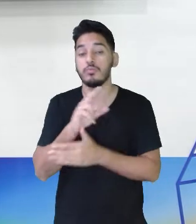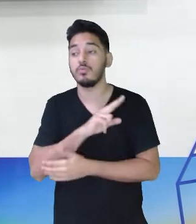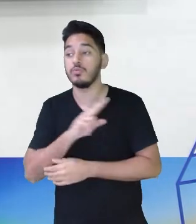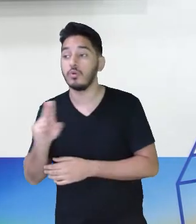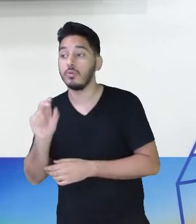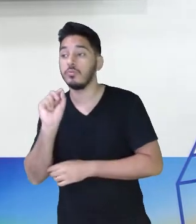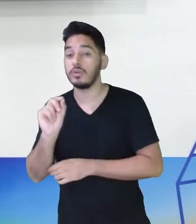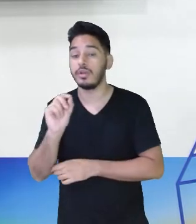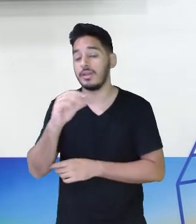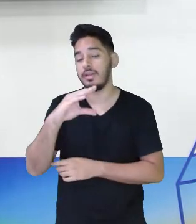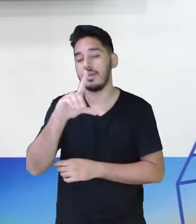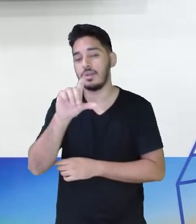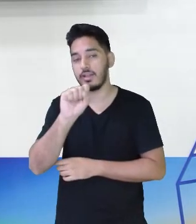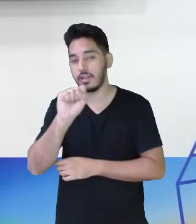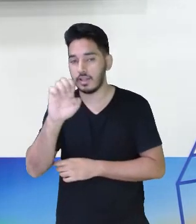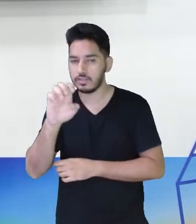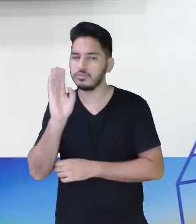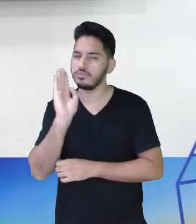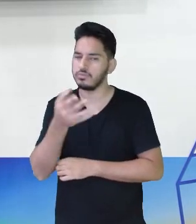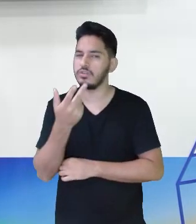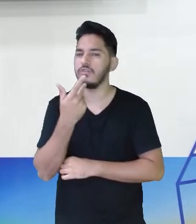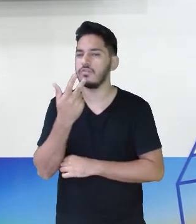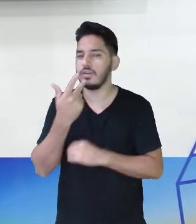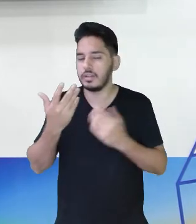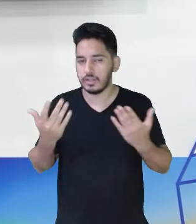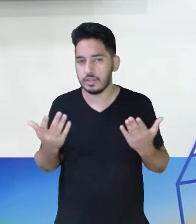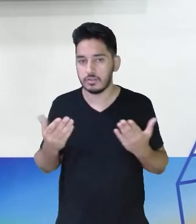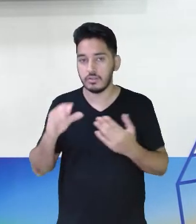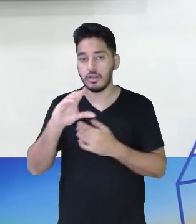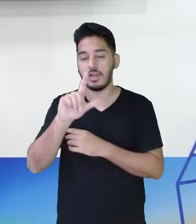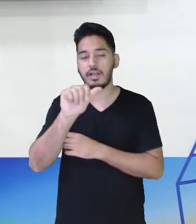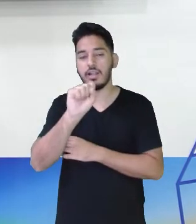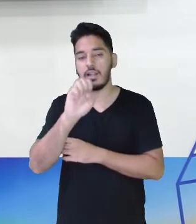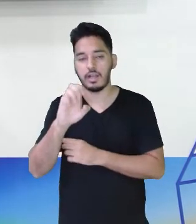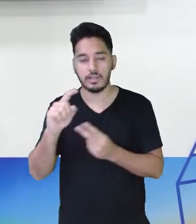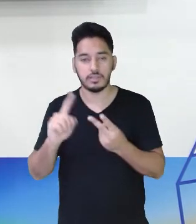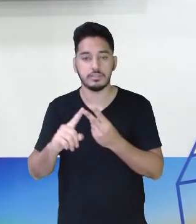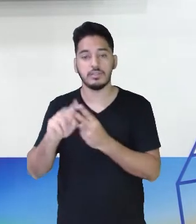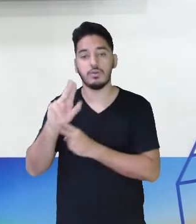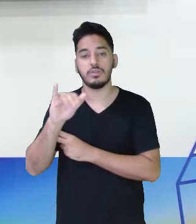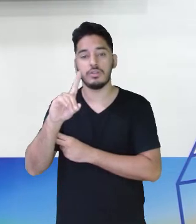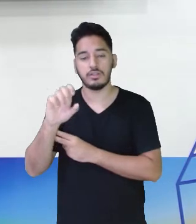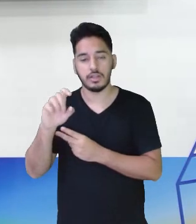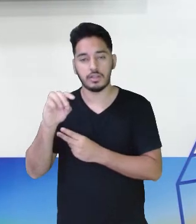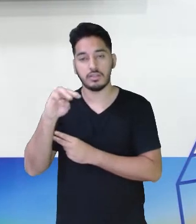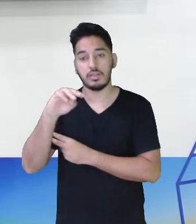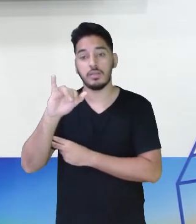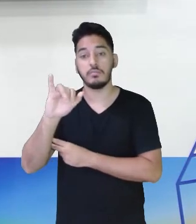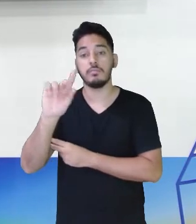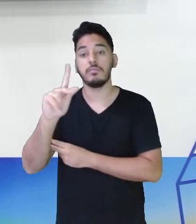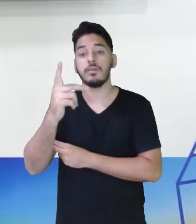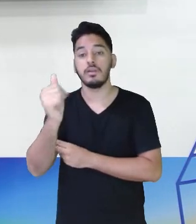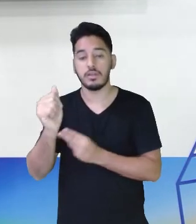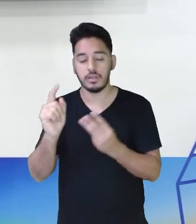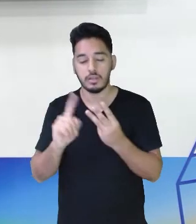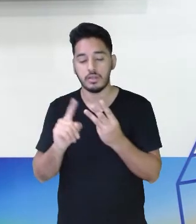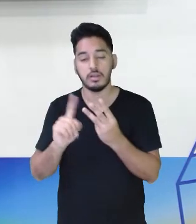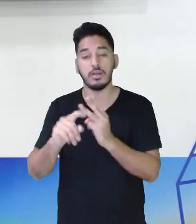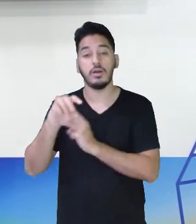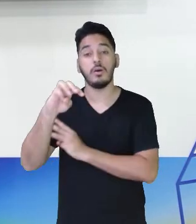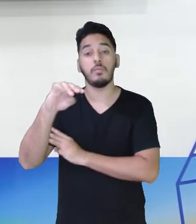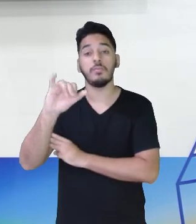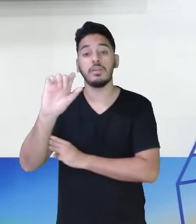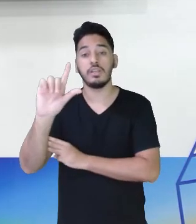denominado classe, como eu tinha falado. A classe da unidade de milhar, a classe dos milhares, classe do